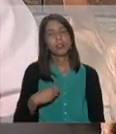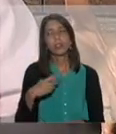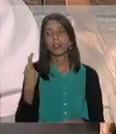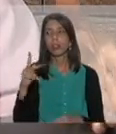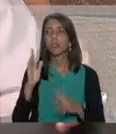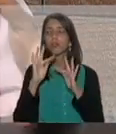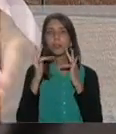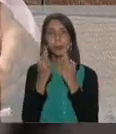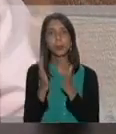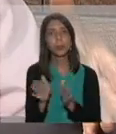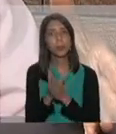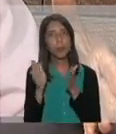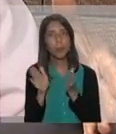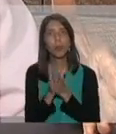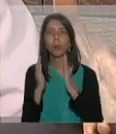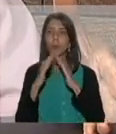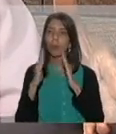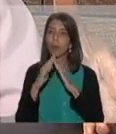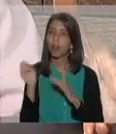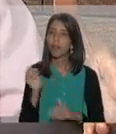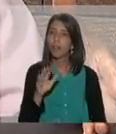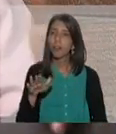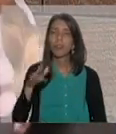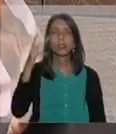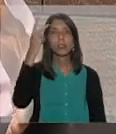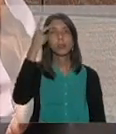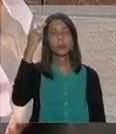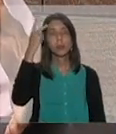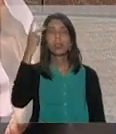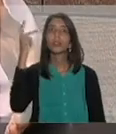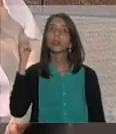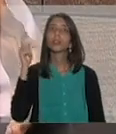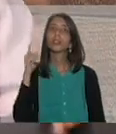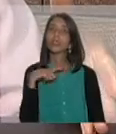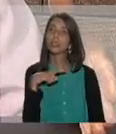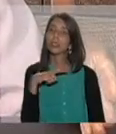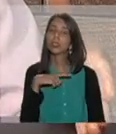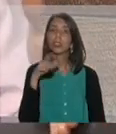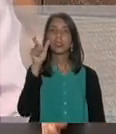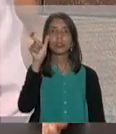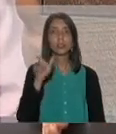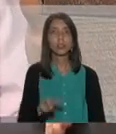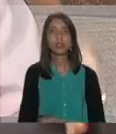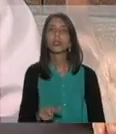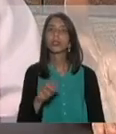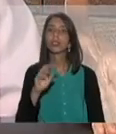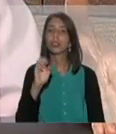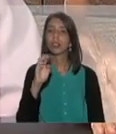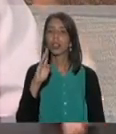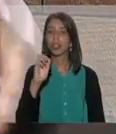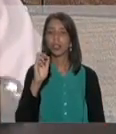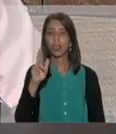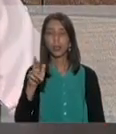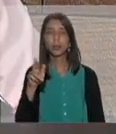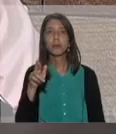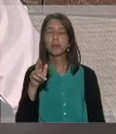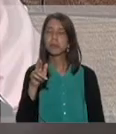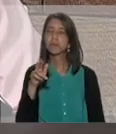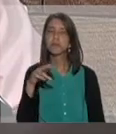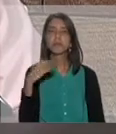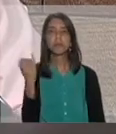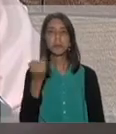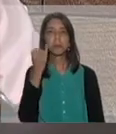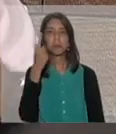família pobre, da periferia de São Paulo, em que um cidadão chamado Éder Joffre se